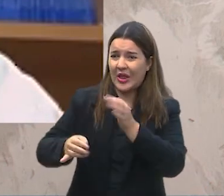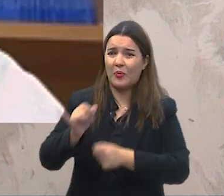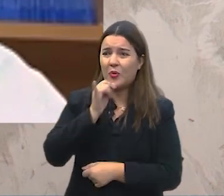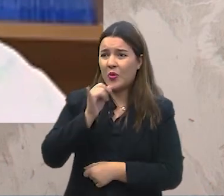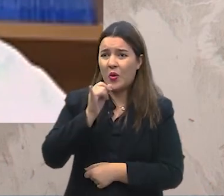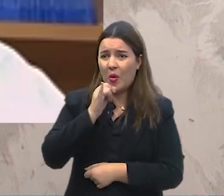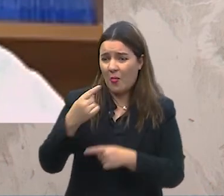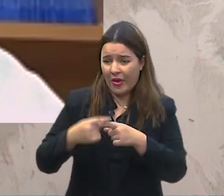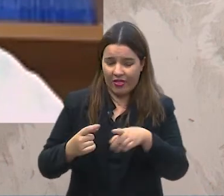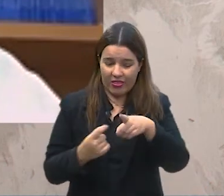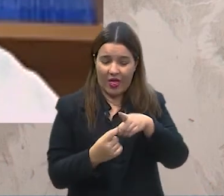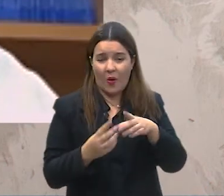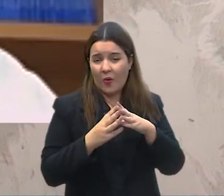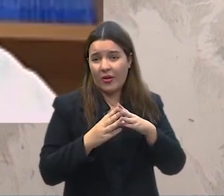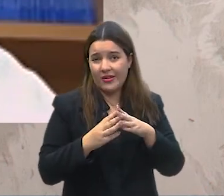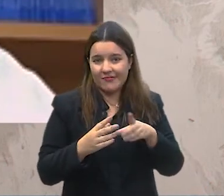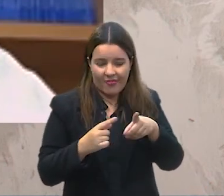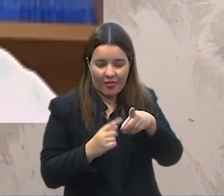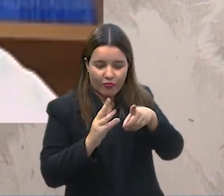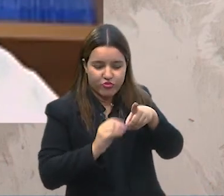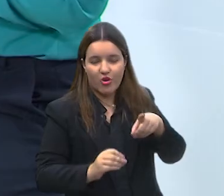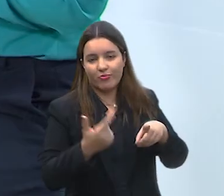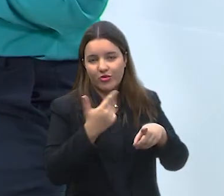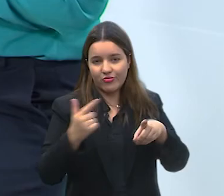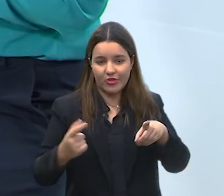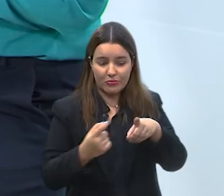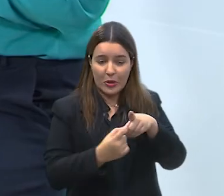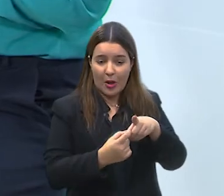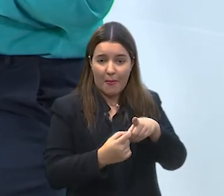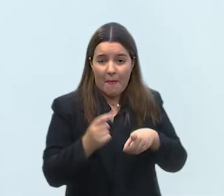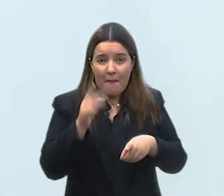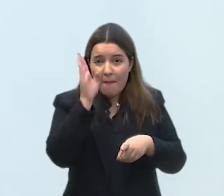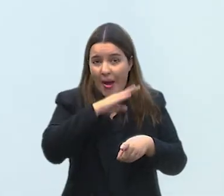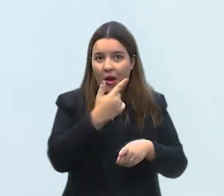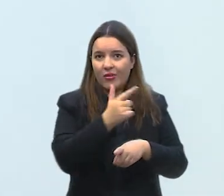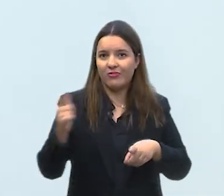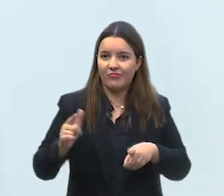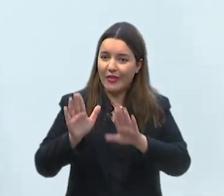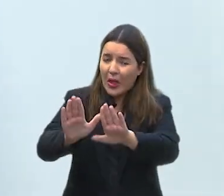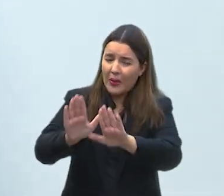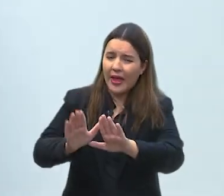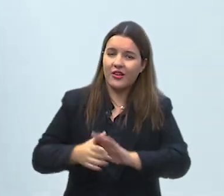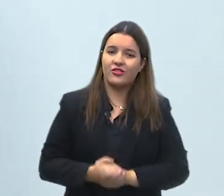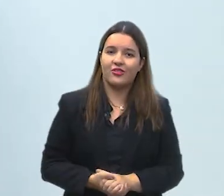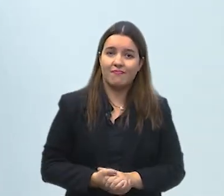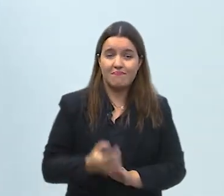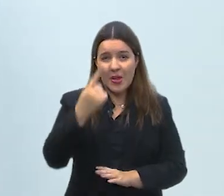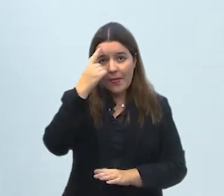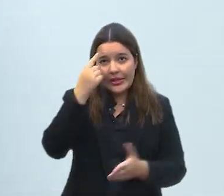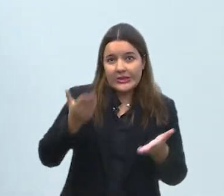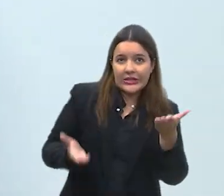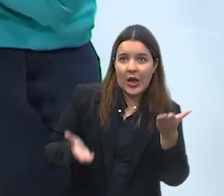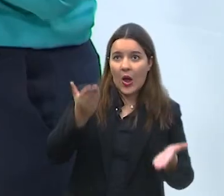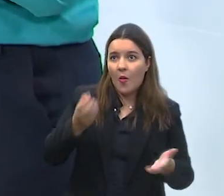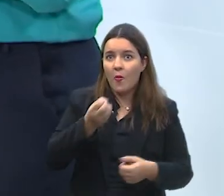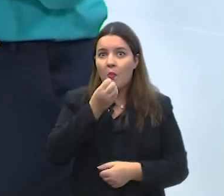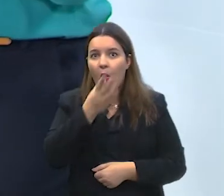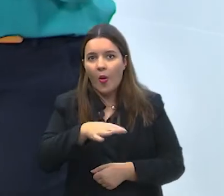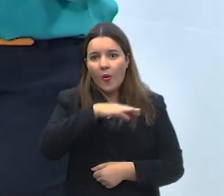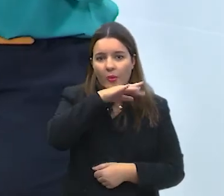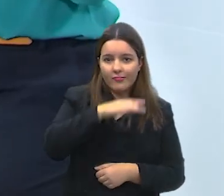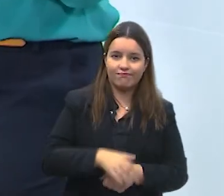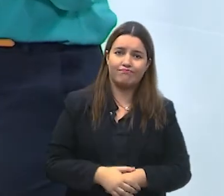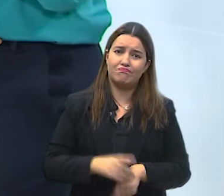ou intervenções que possam ser mais maléficas do que benéficas. Em perdas e ganhos. Ô, doutor,